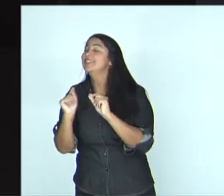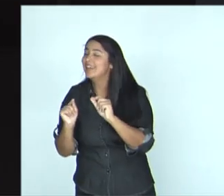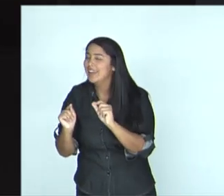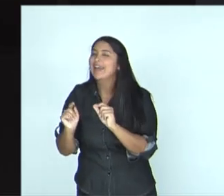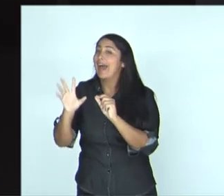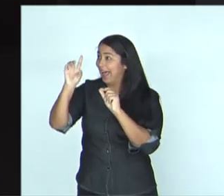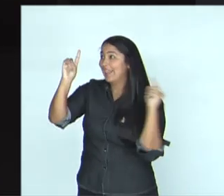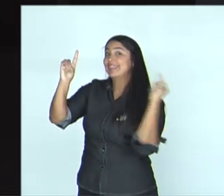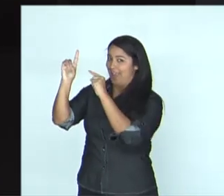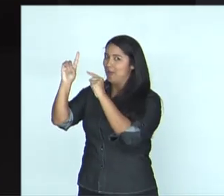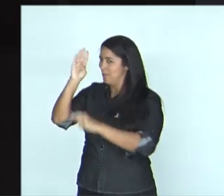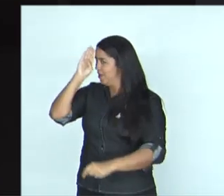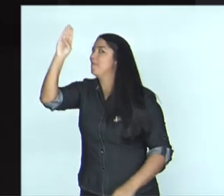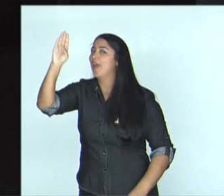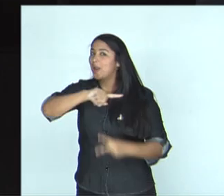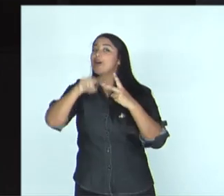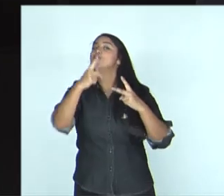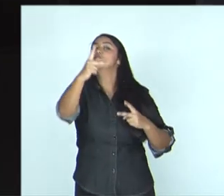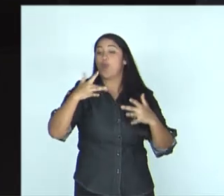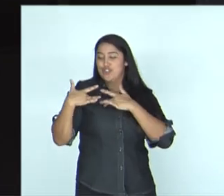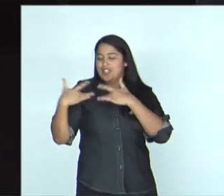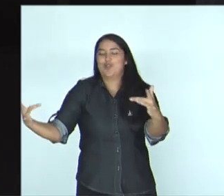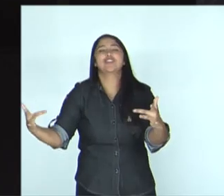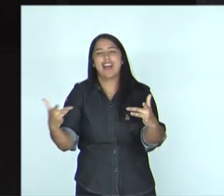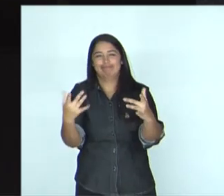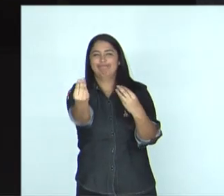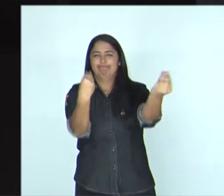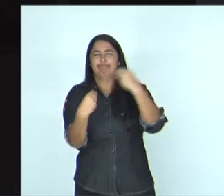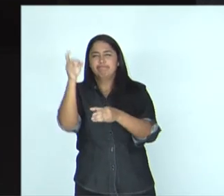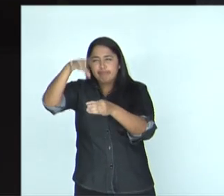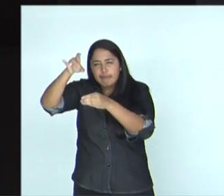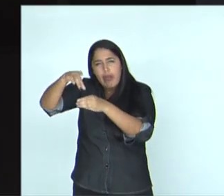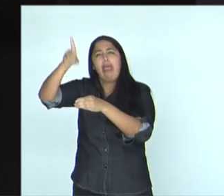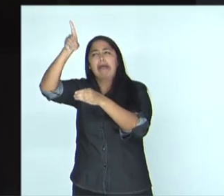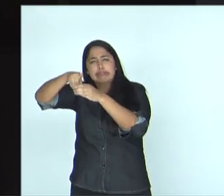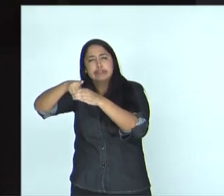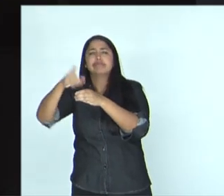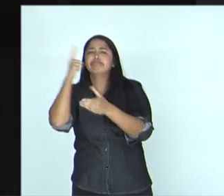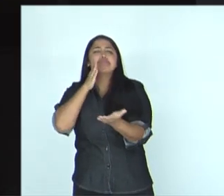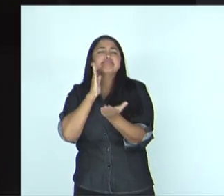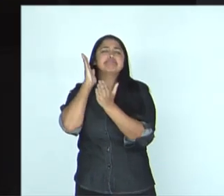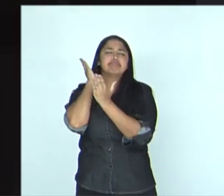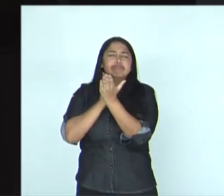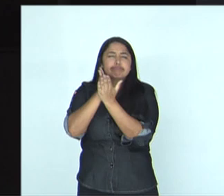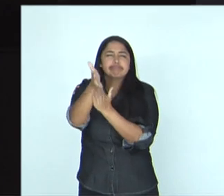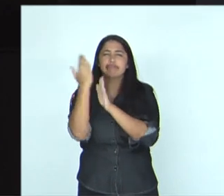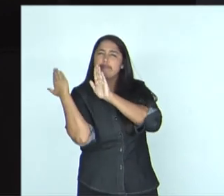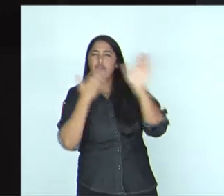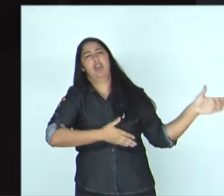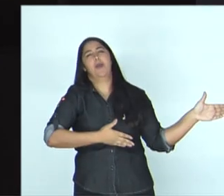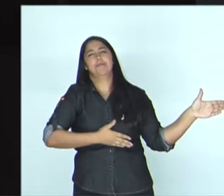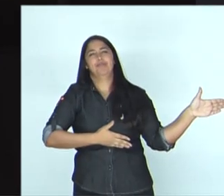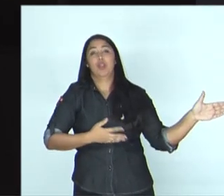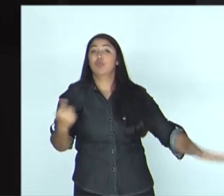Senhor semeasse no seu coração. Eu louvo muito a Deus pela Igreja Batista Atitude. Nós temos tantas frentes